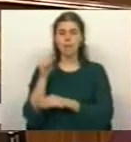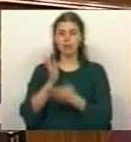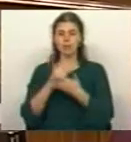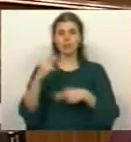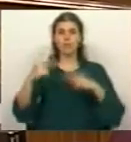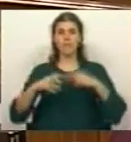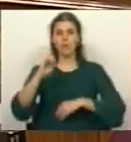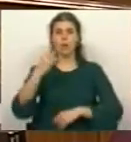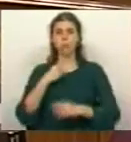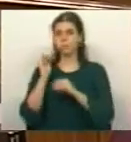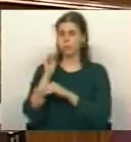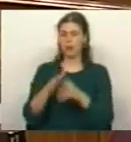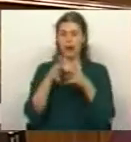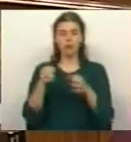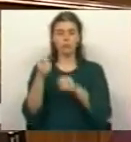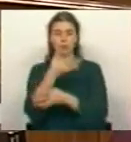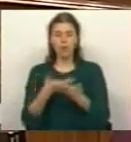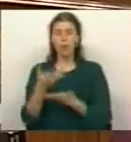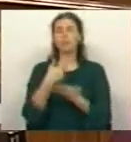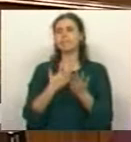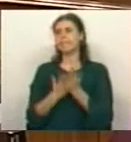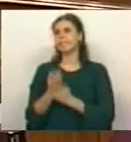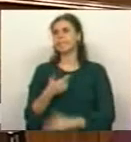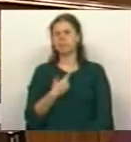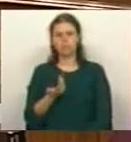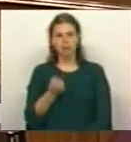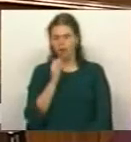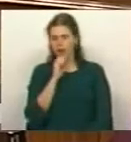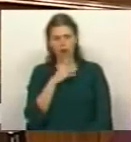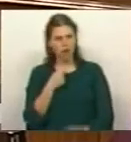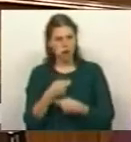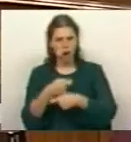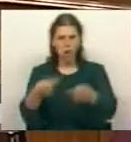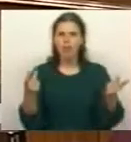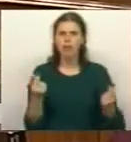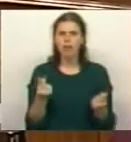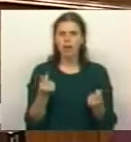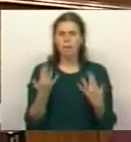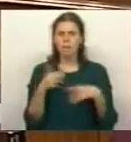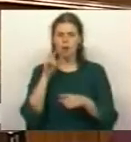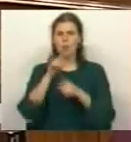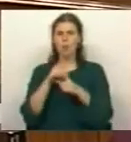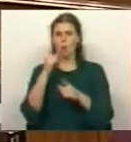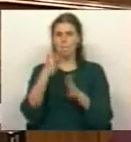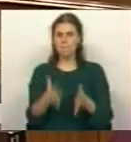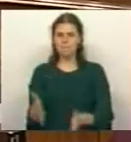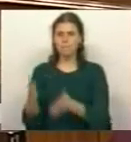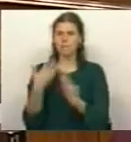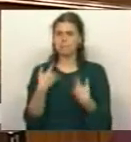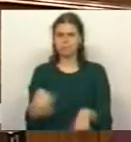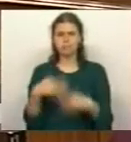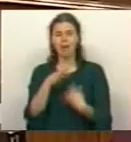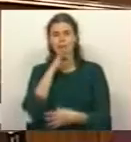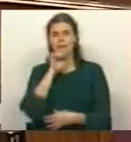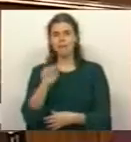financeiro ou os grandes grupos económicos continuem escandalosamente a distribuir dividendos ao mesmo tempo que uma parte considerável